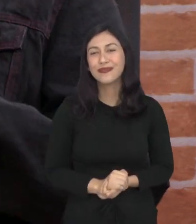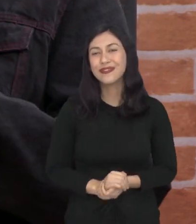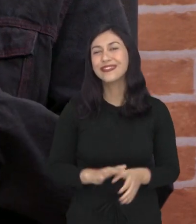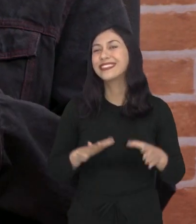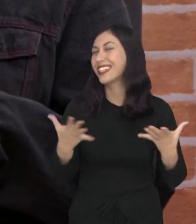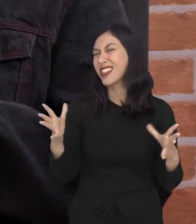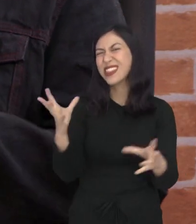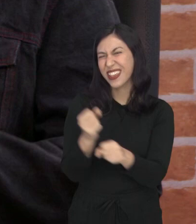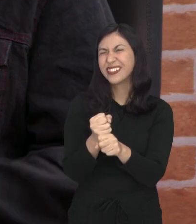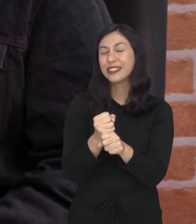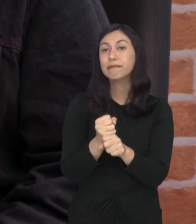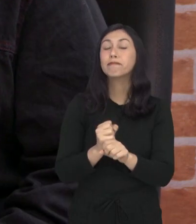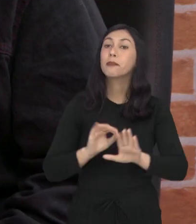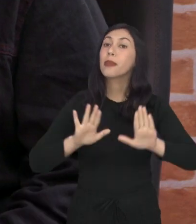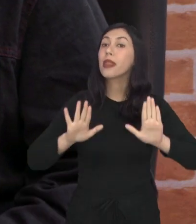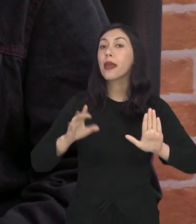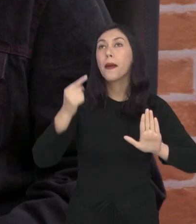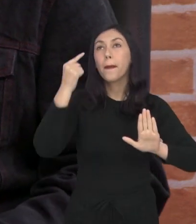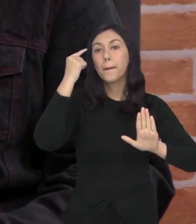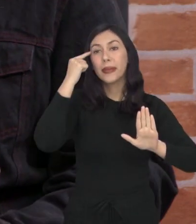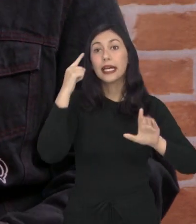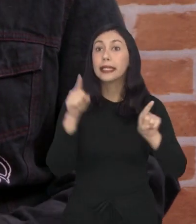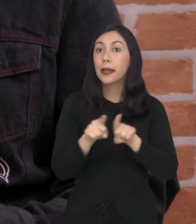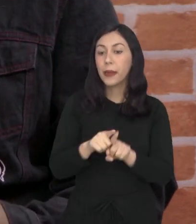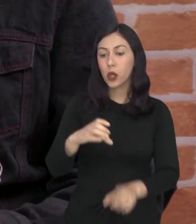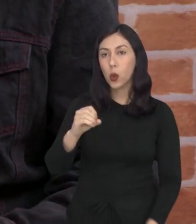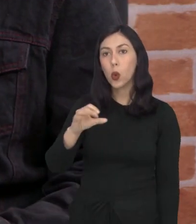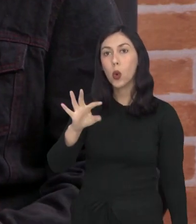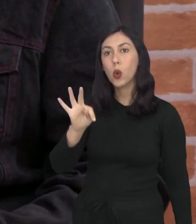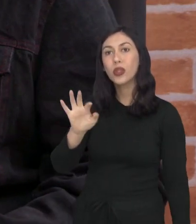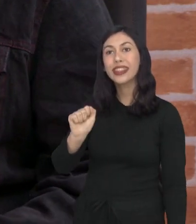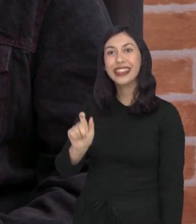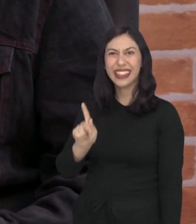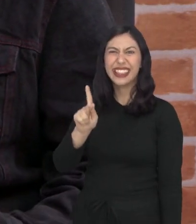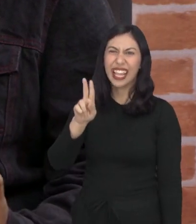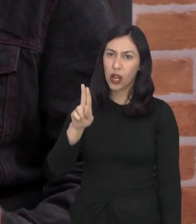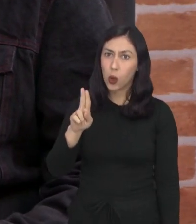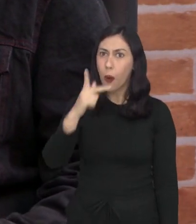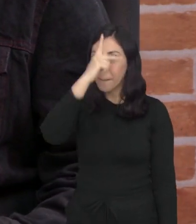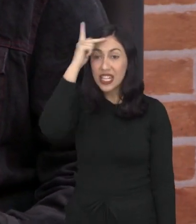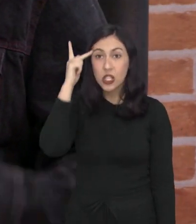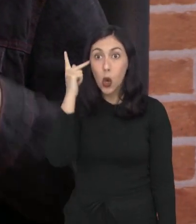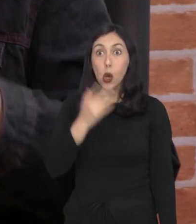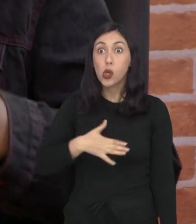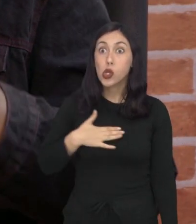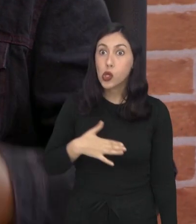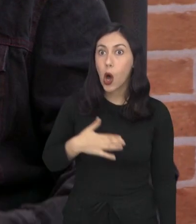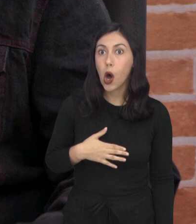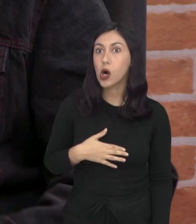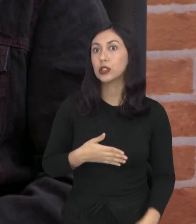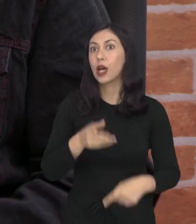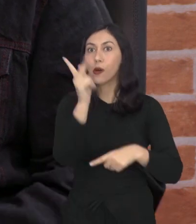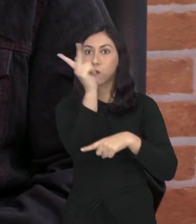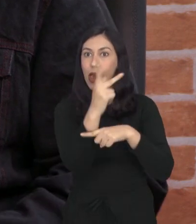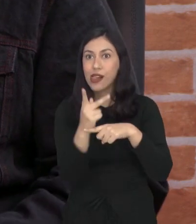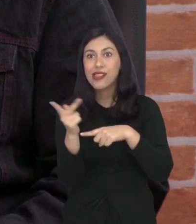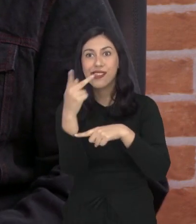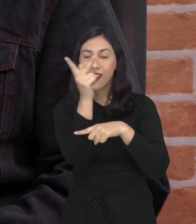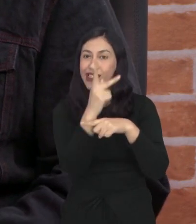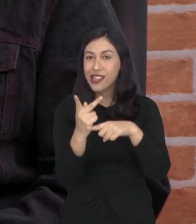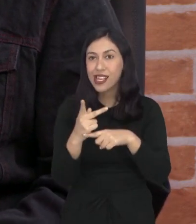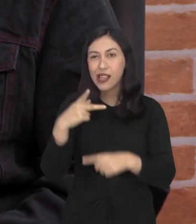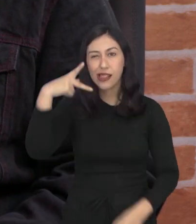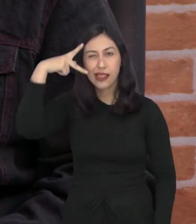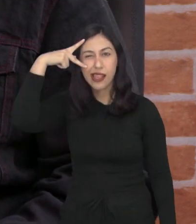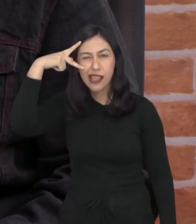Eu acho que o mais fácil é incluir tudo num pacotão. Quando a gente para pra pensar, tem também até o otaku, né? Que é aquele fã de anime, que é o cara que gosta só de anime e tudo mais.